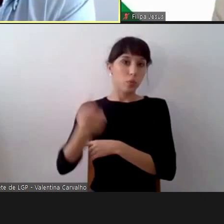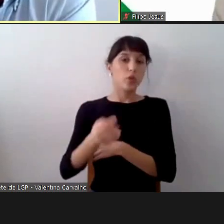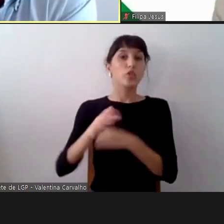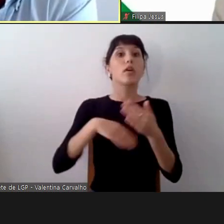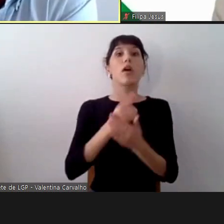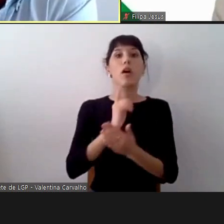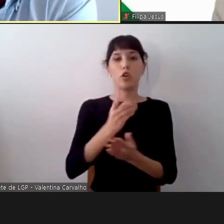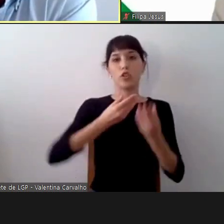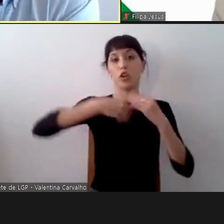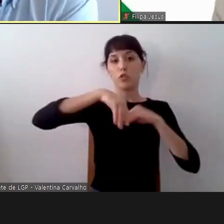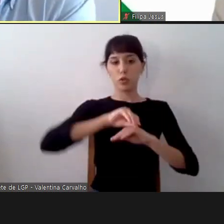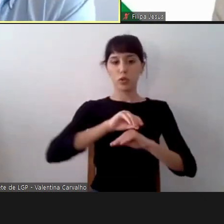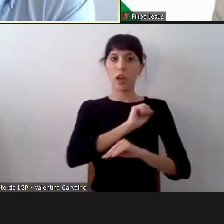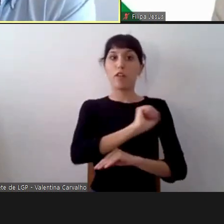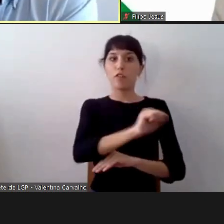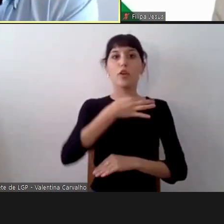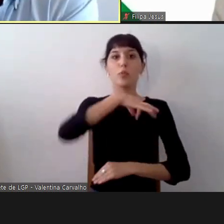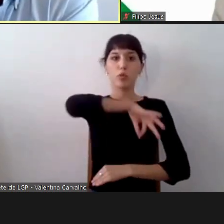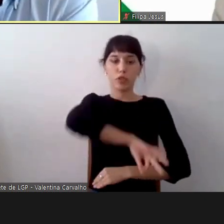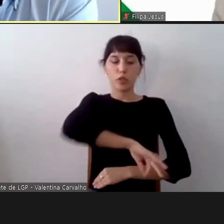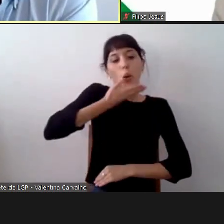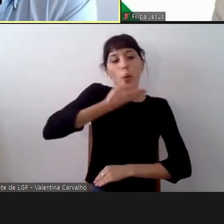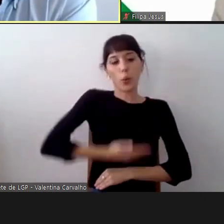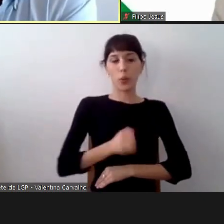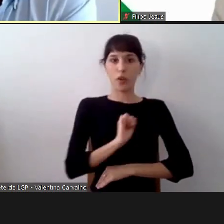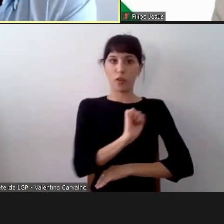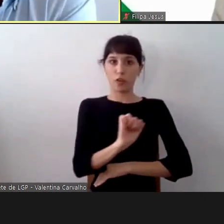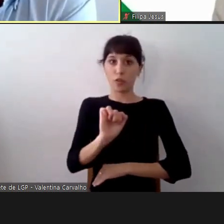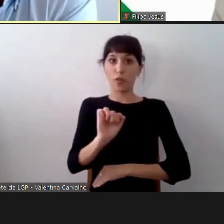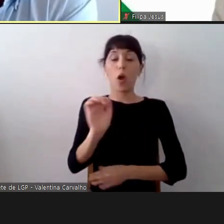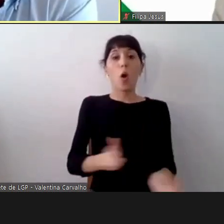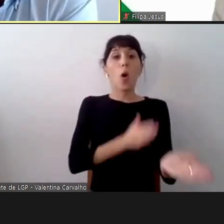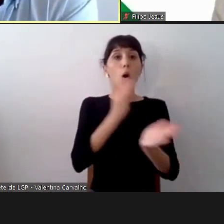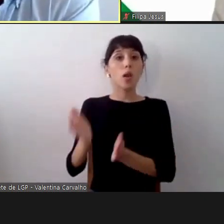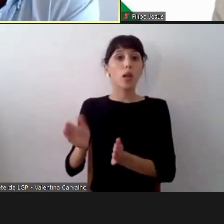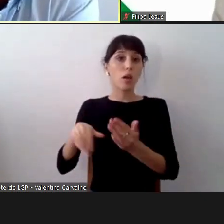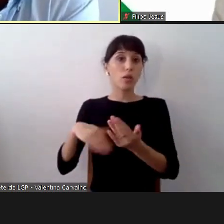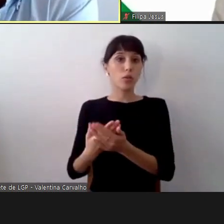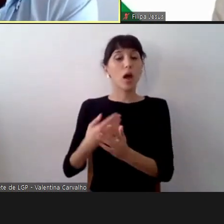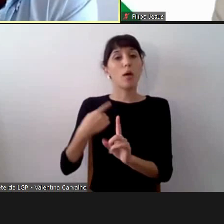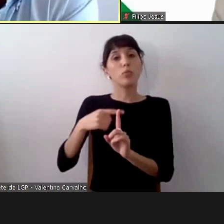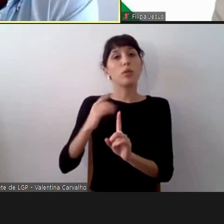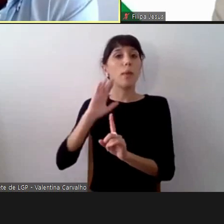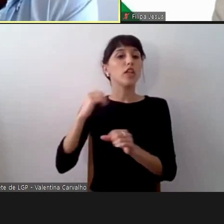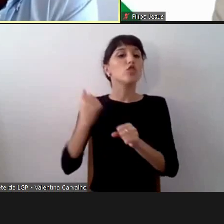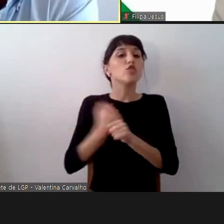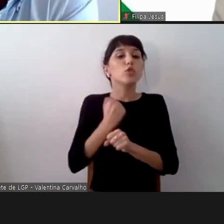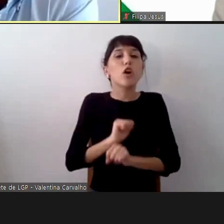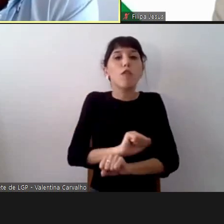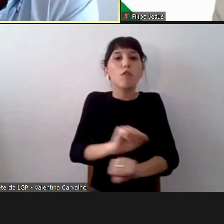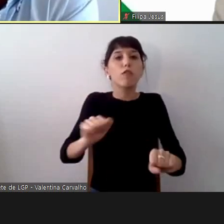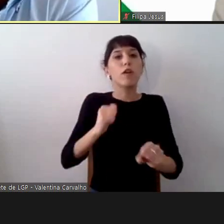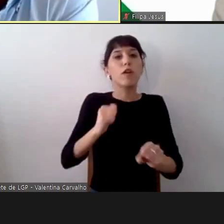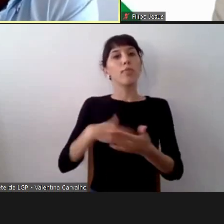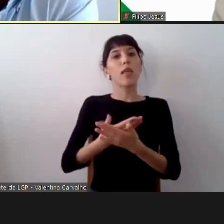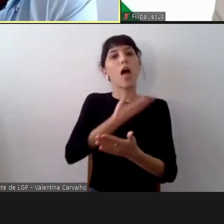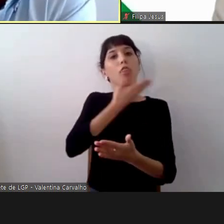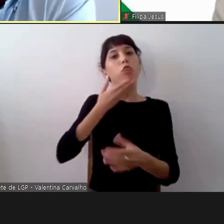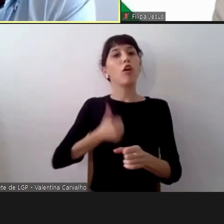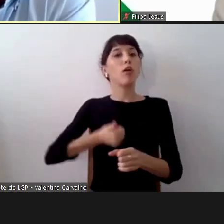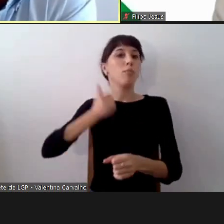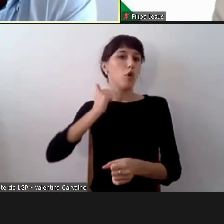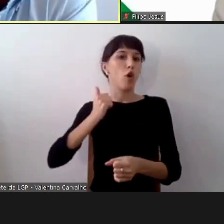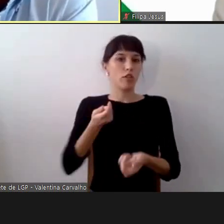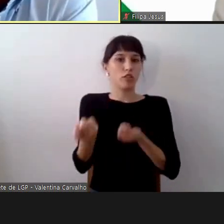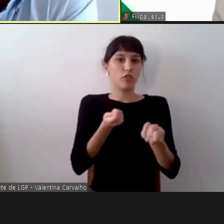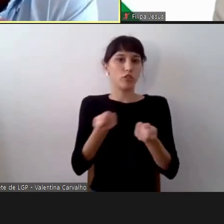a qualificação dos trabalhadores e, por outro, também com uma melhor oferta em termos daquilo que é a função da própria administração pública local. E,